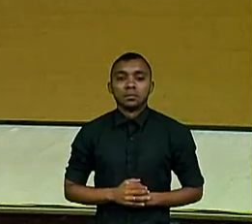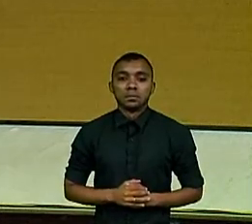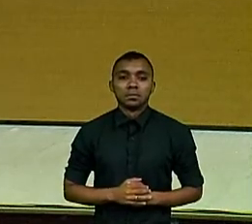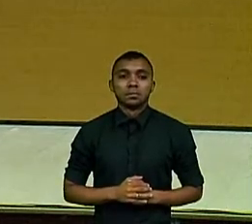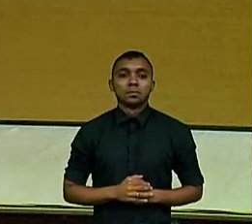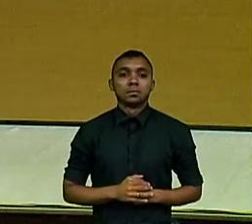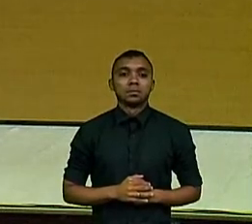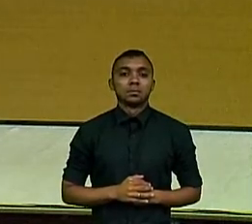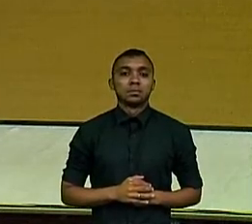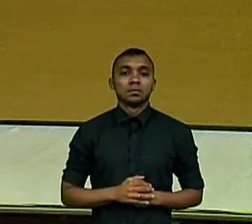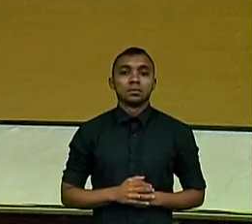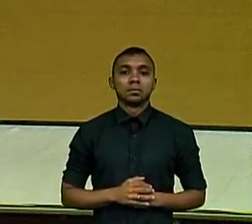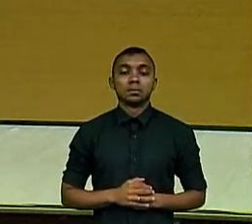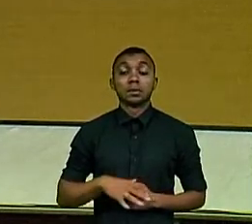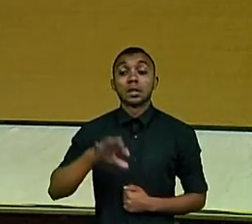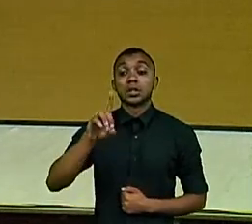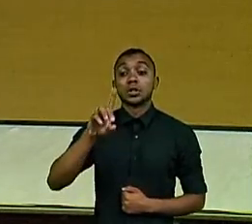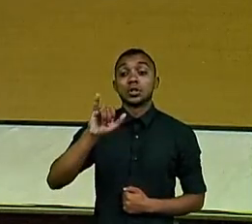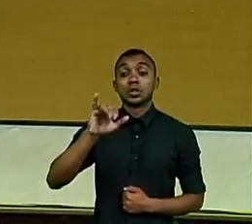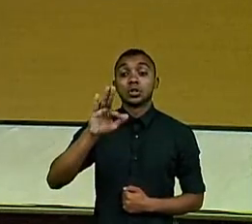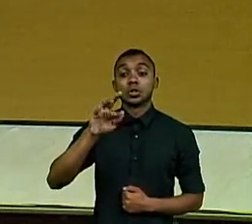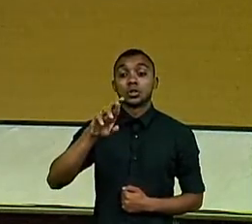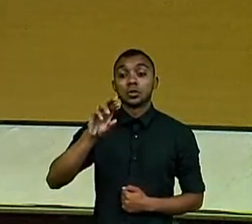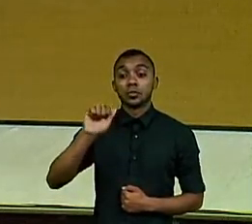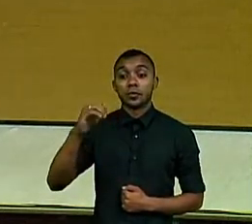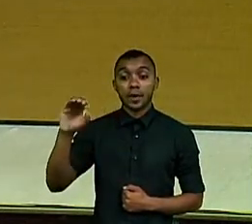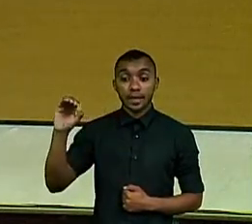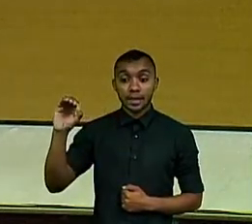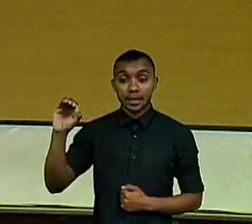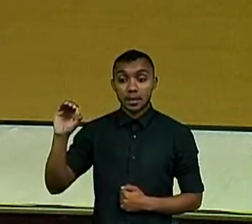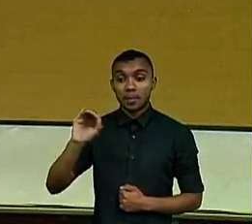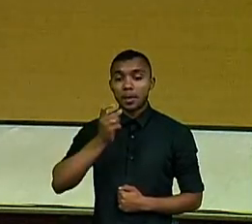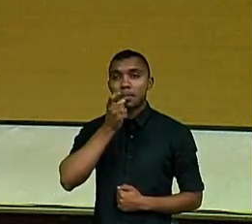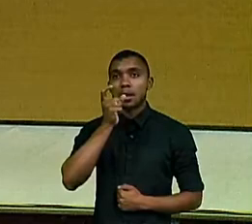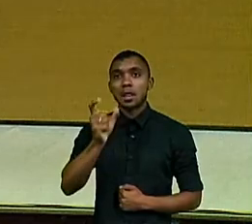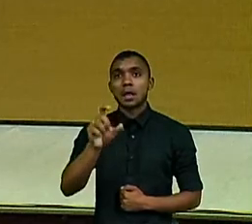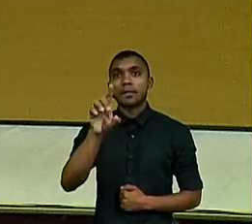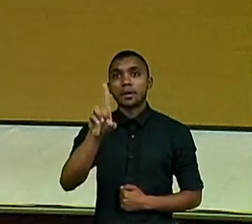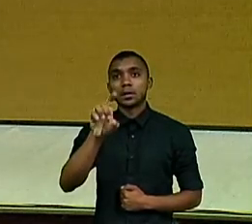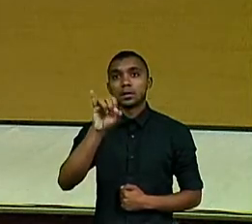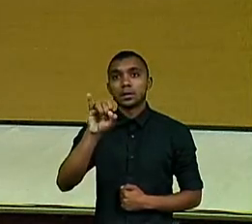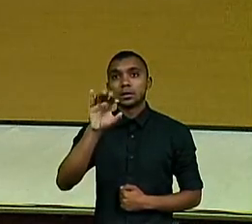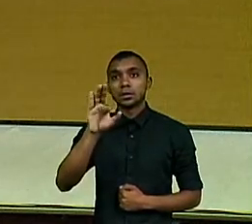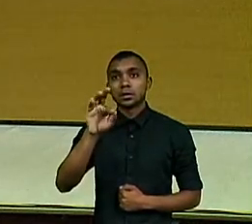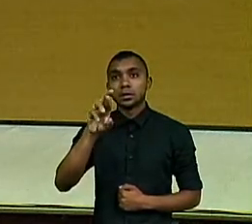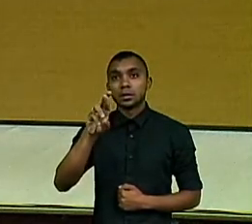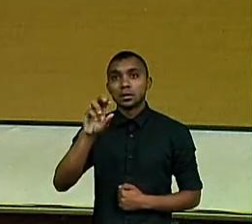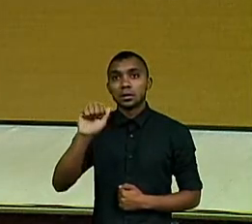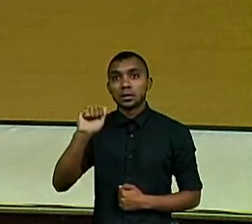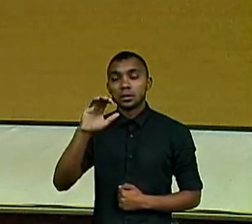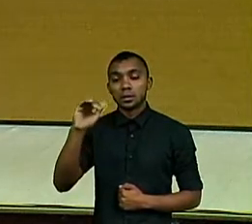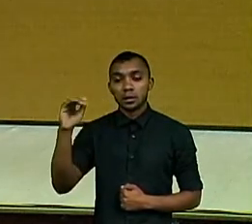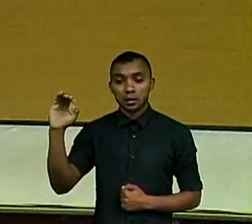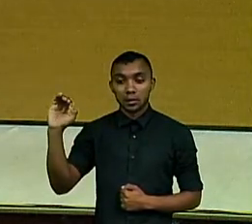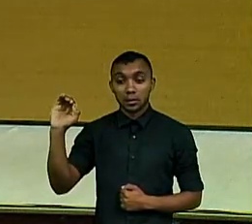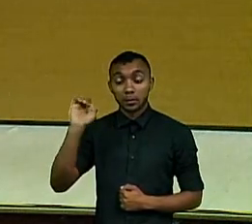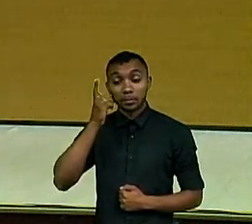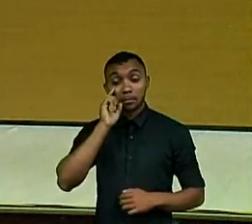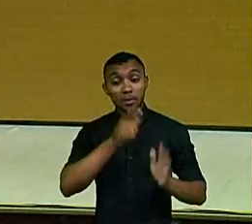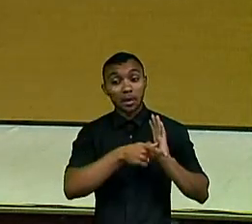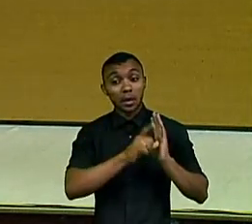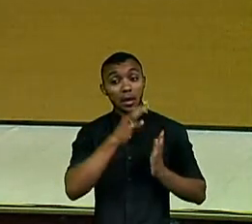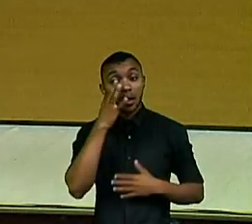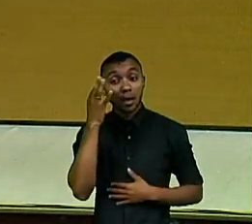a difração galera a difração é quando Cuidado para não confundir